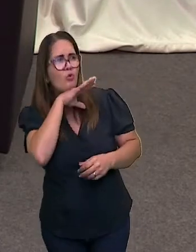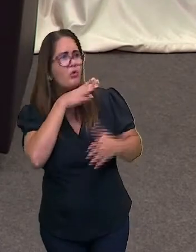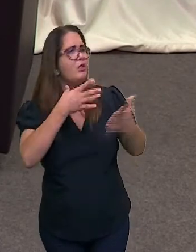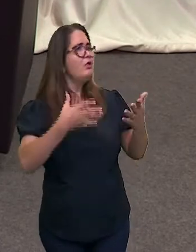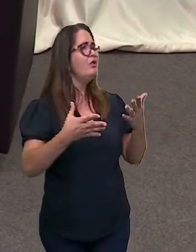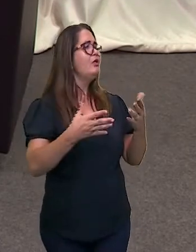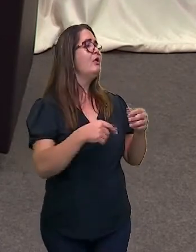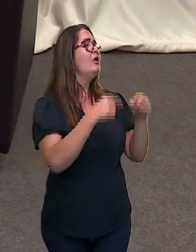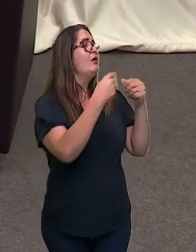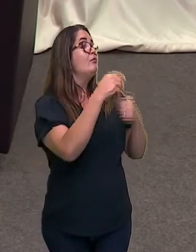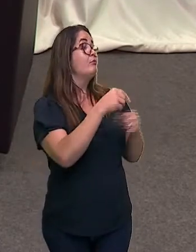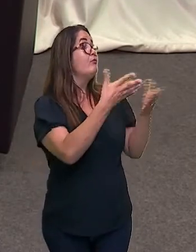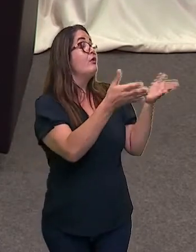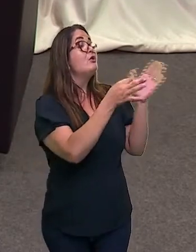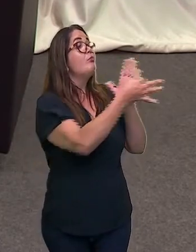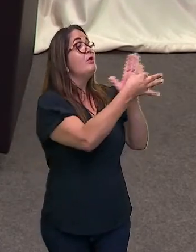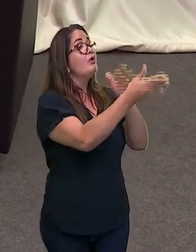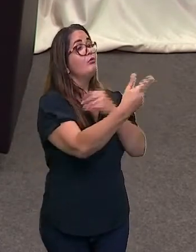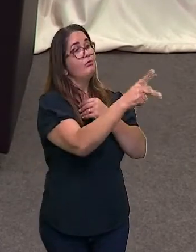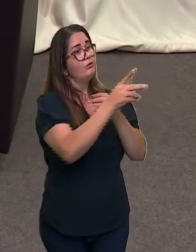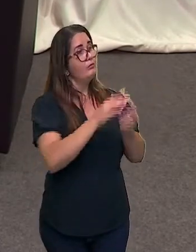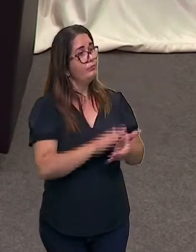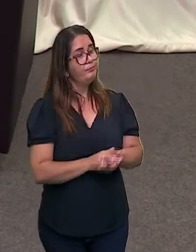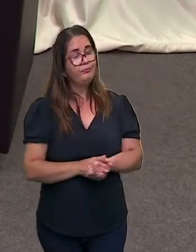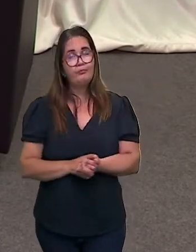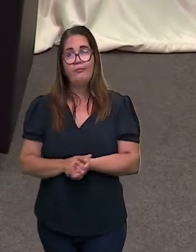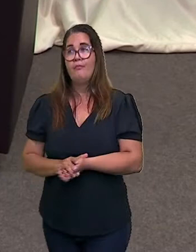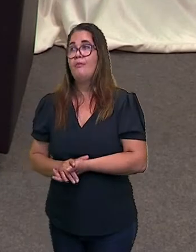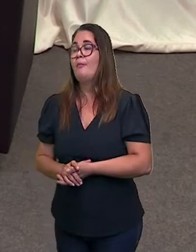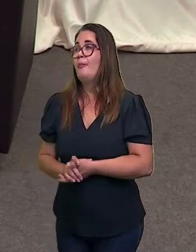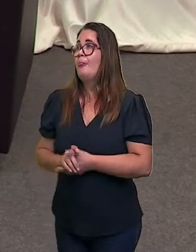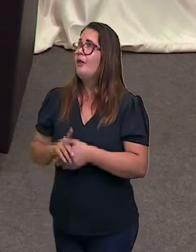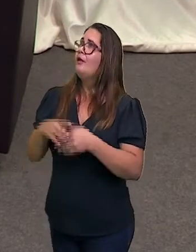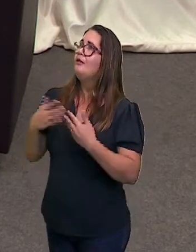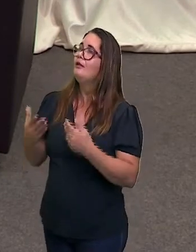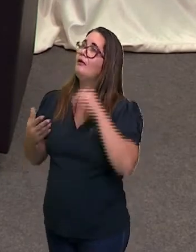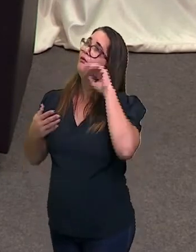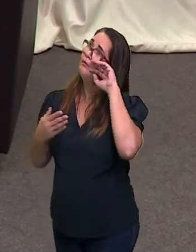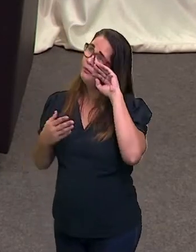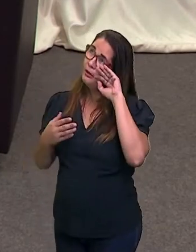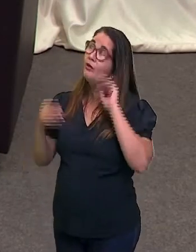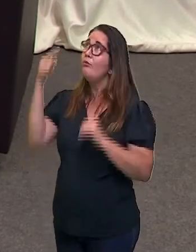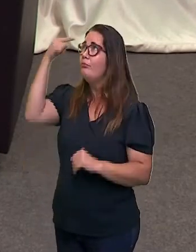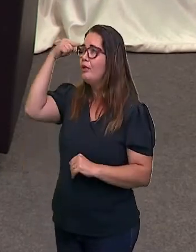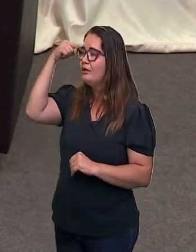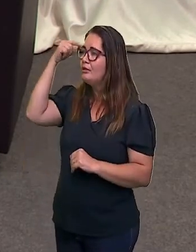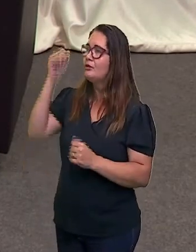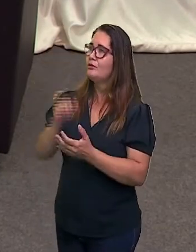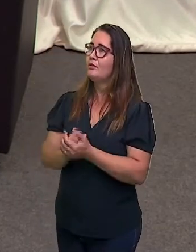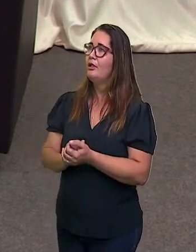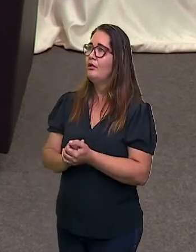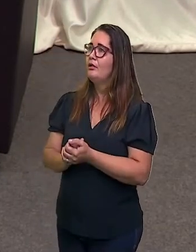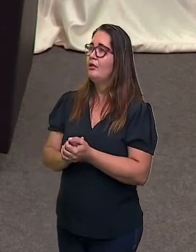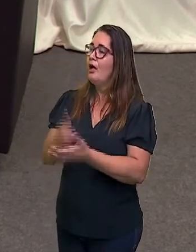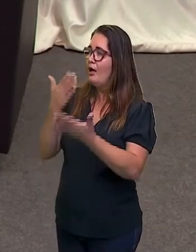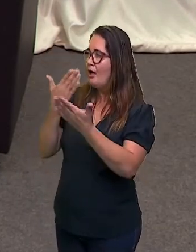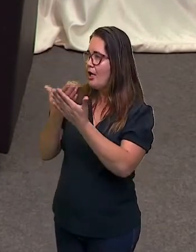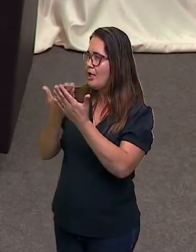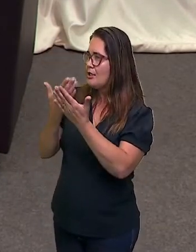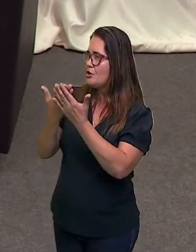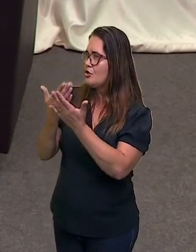opinião sobre isso? Eu vejo que as aulas, né, ministradas pela equipe de